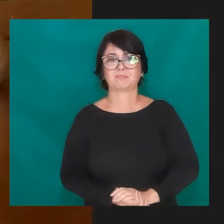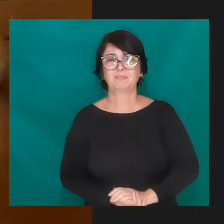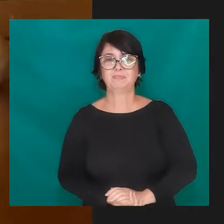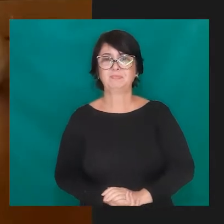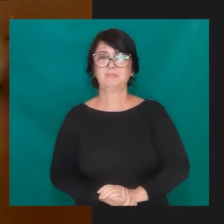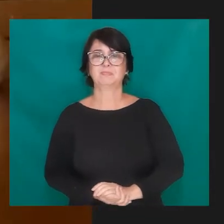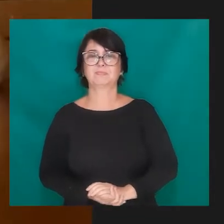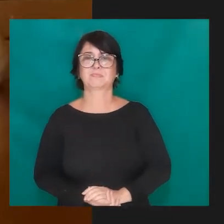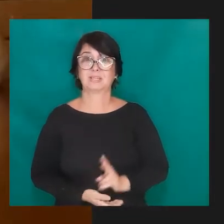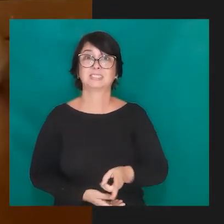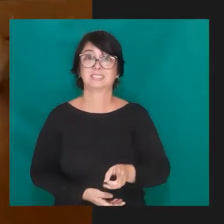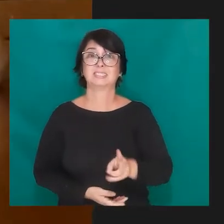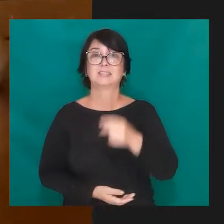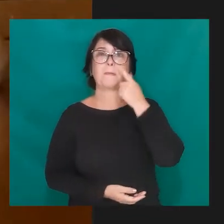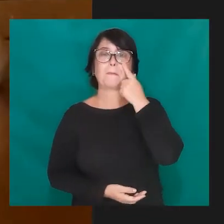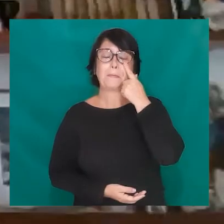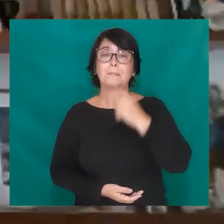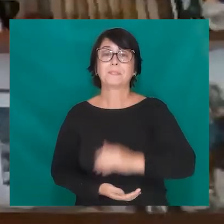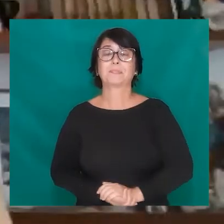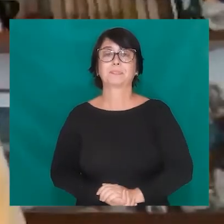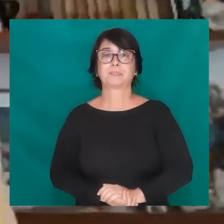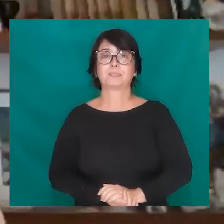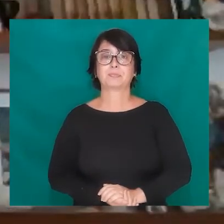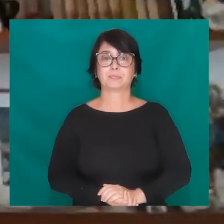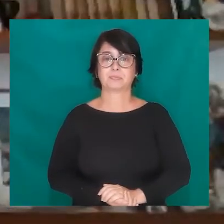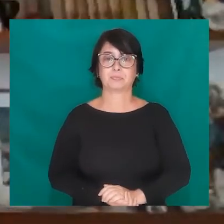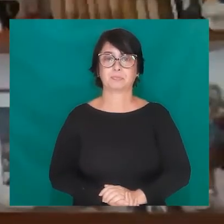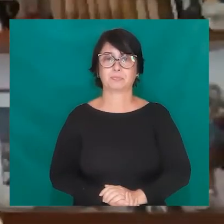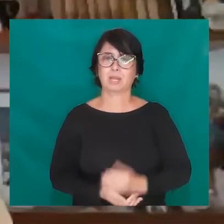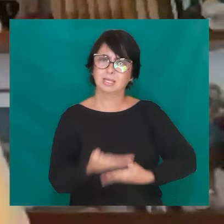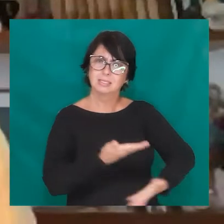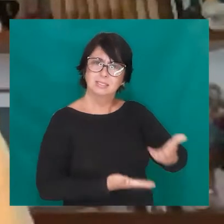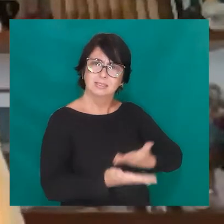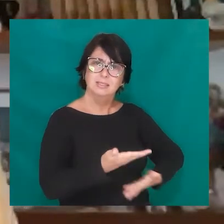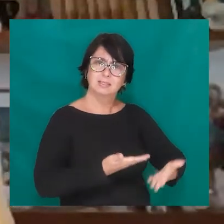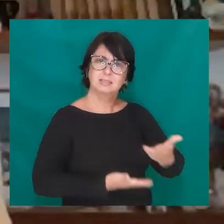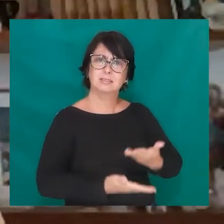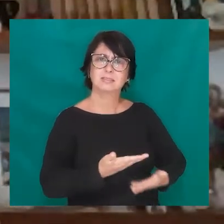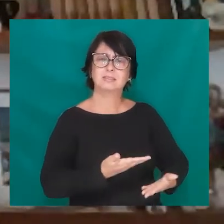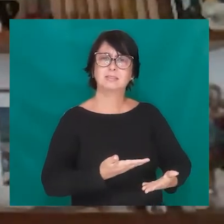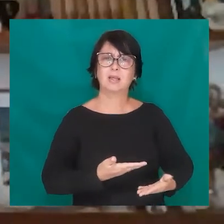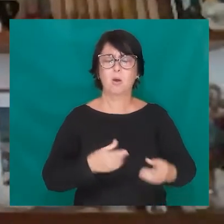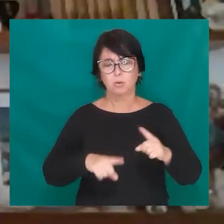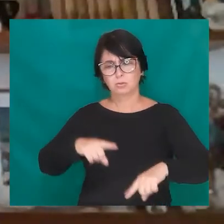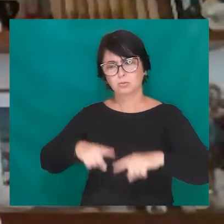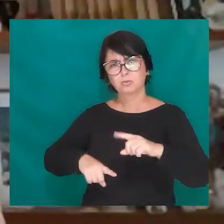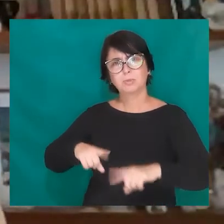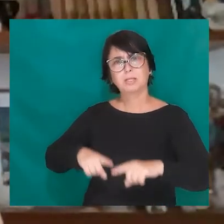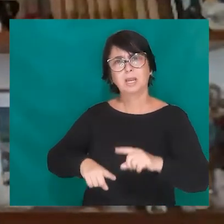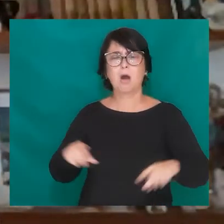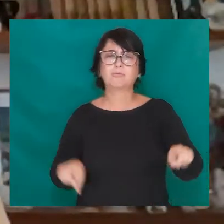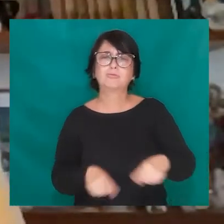agora, seguindo pro Borghettinho, é o seguinte, essa relação com o instrumento, com a Gaita Ponto,